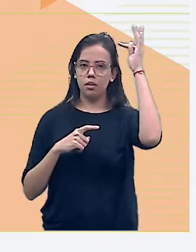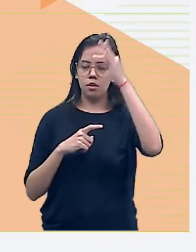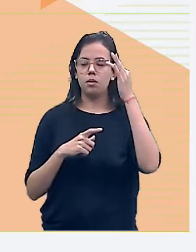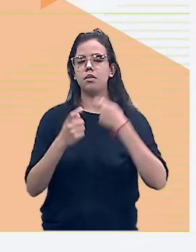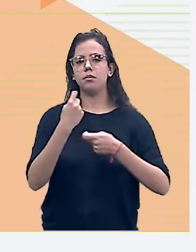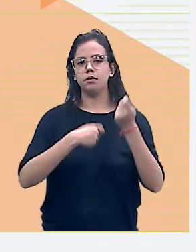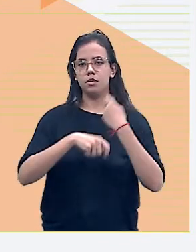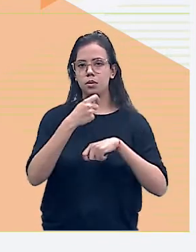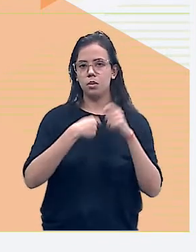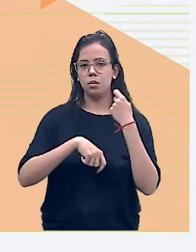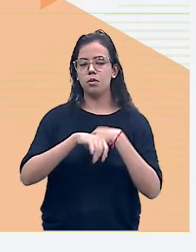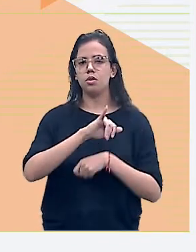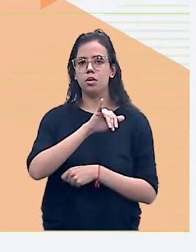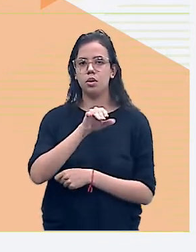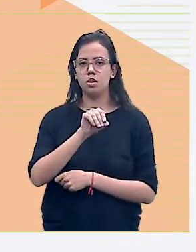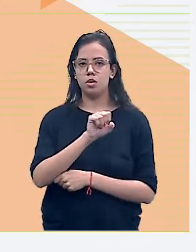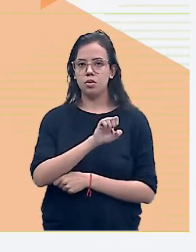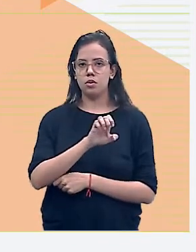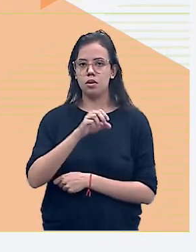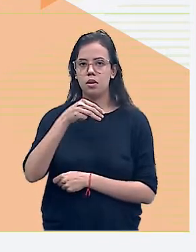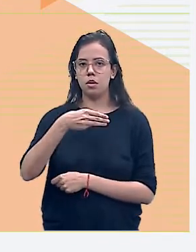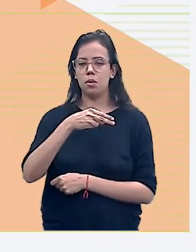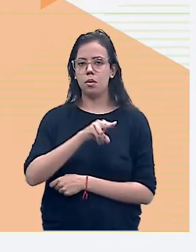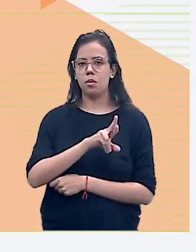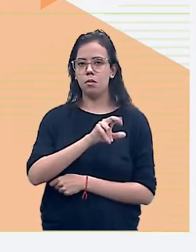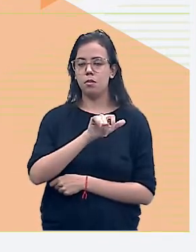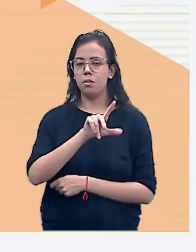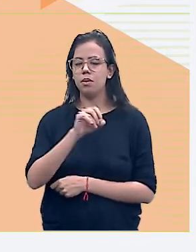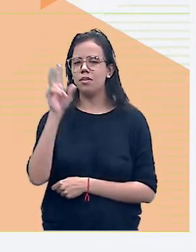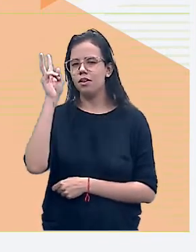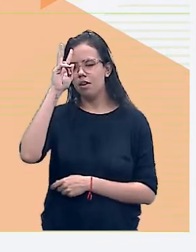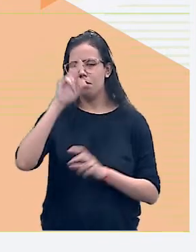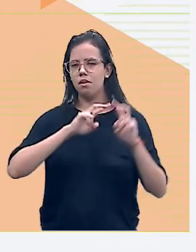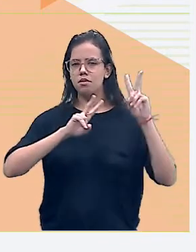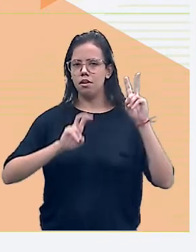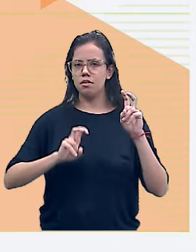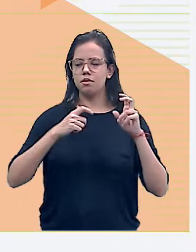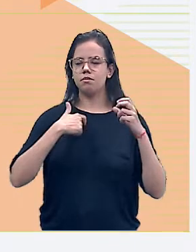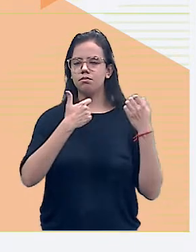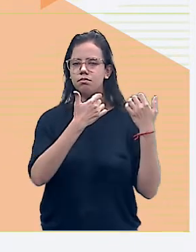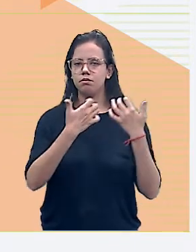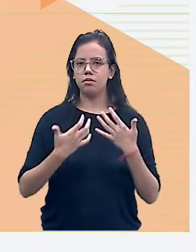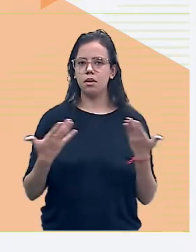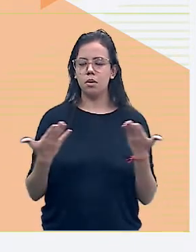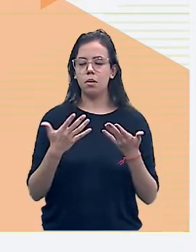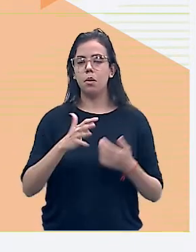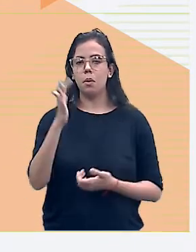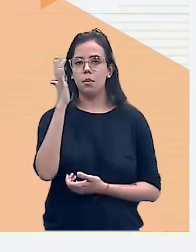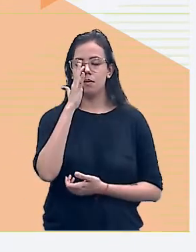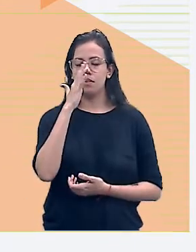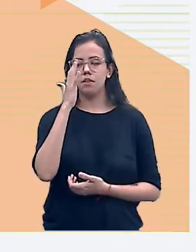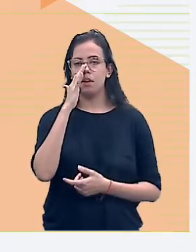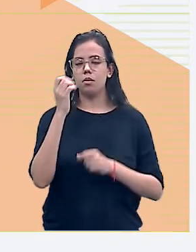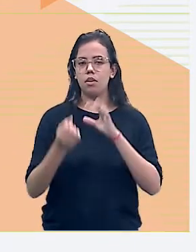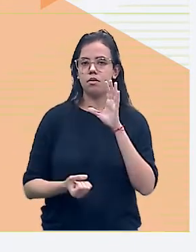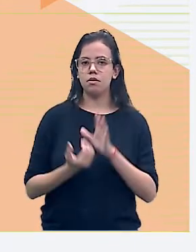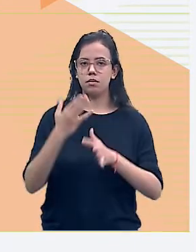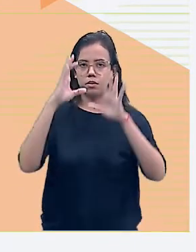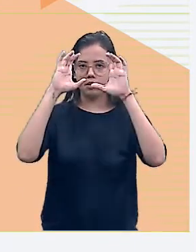economista José Murilo de Carvalho a situação que a gente estudou na redação nota 1.000 observa-se a formação de uma cidadania